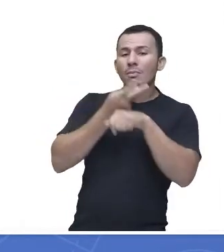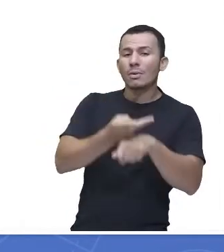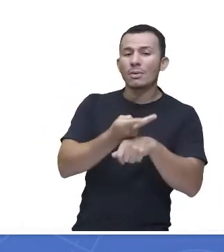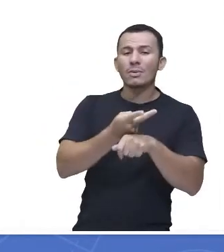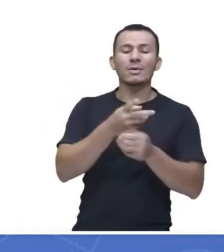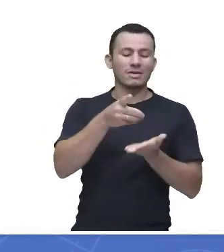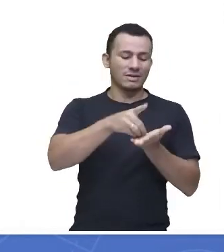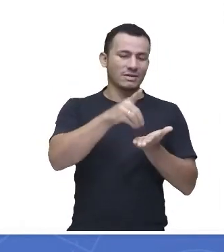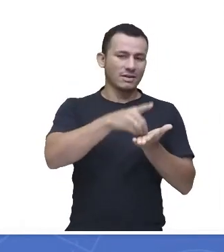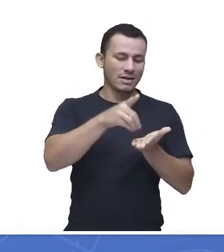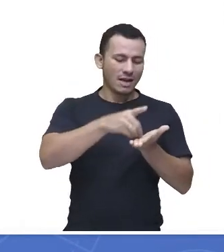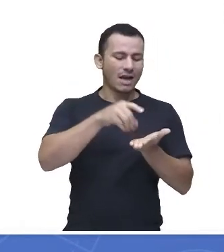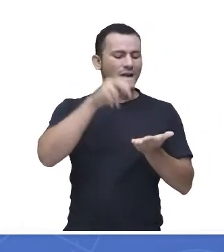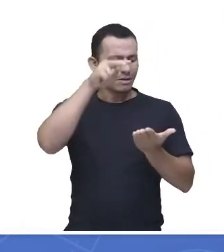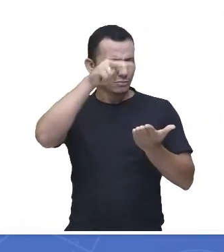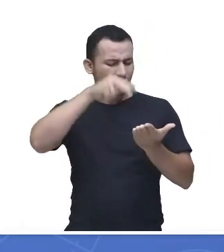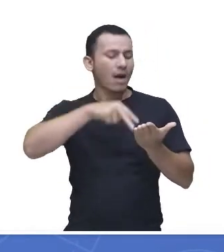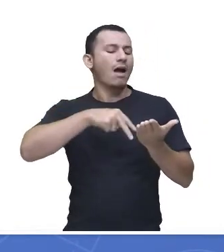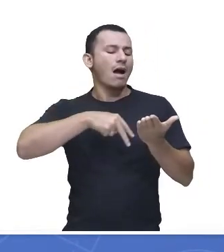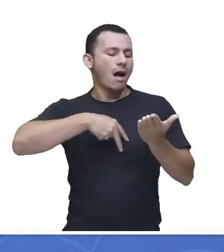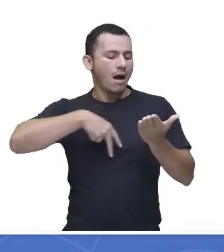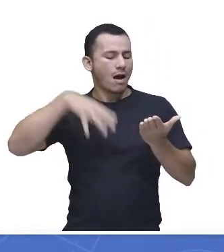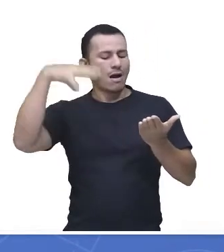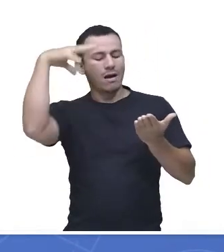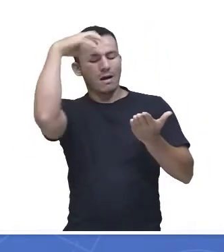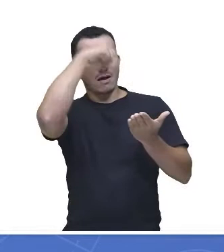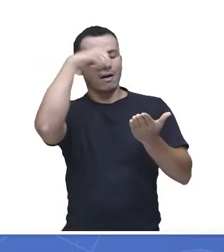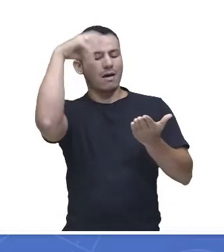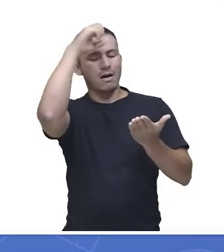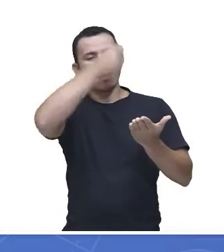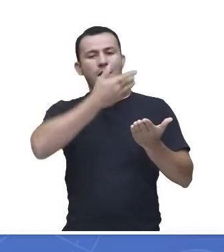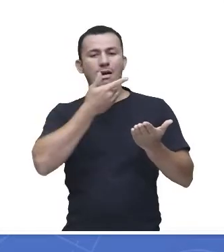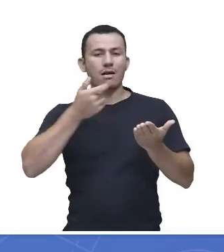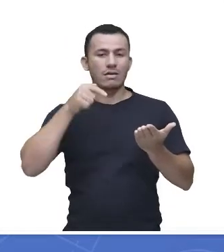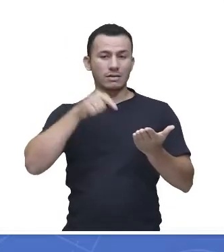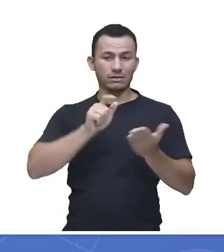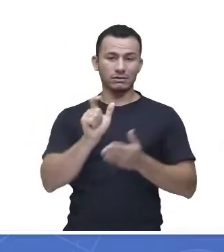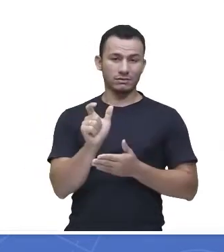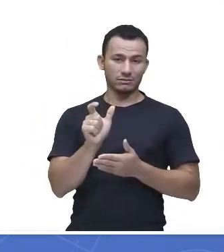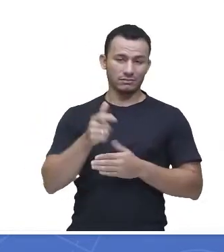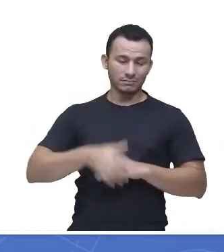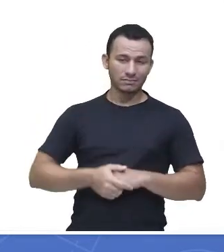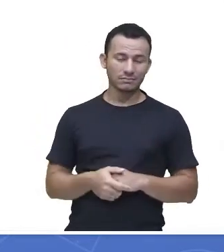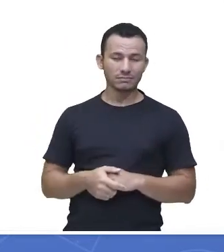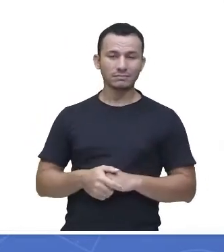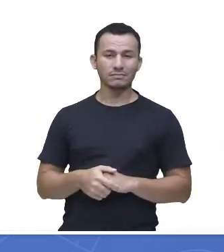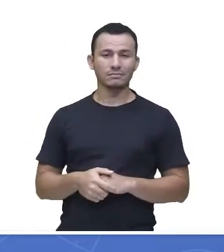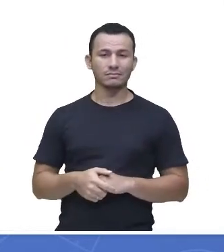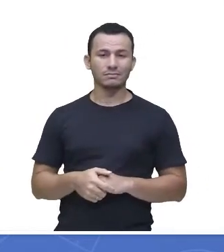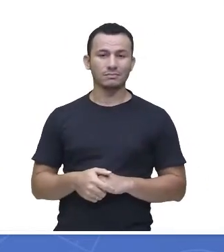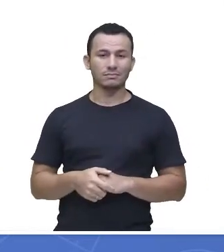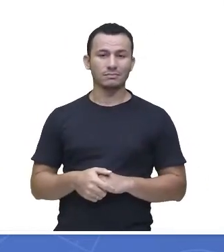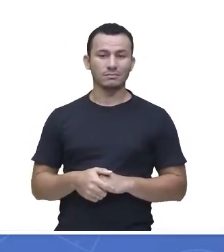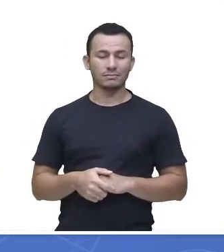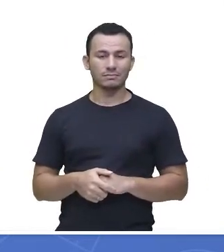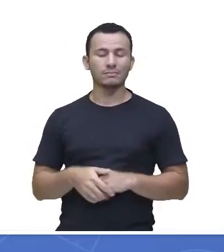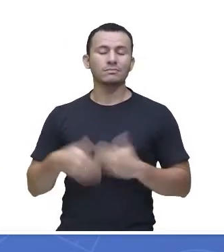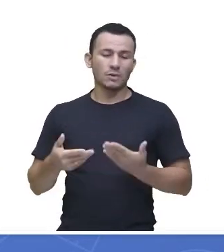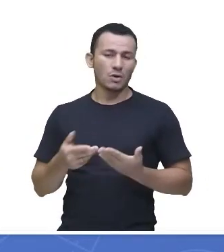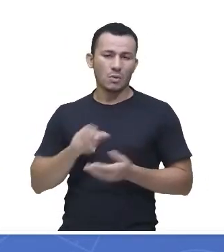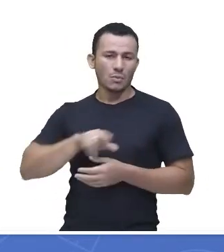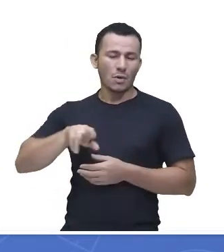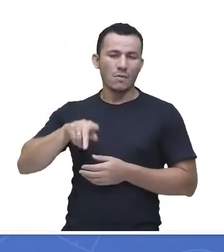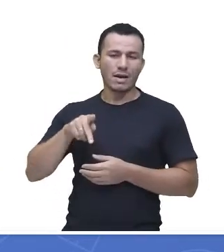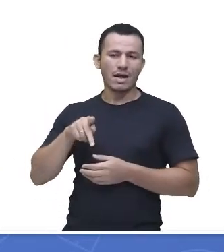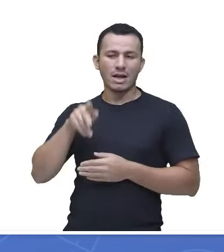eu adquiro o conhecimento do significado daquela palavra. Então, não exatamente é pai dos burros, mas